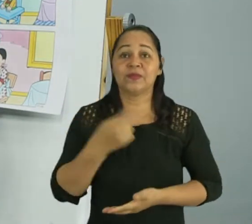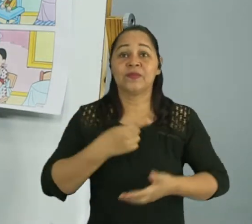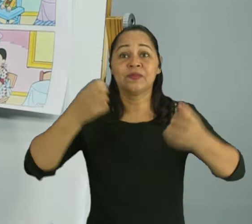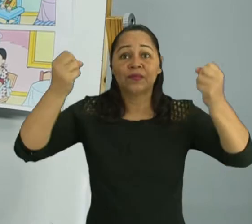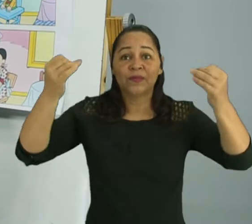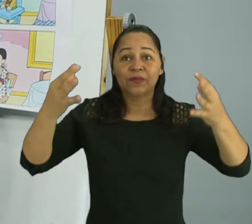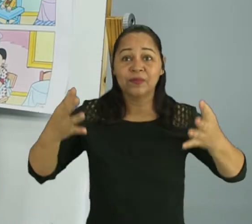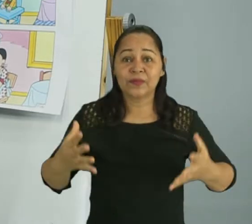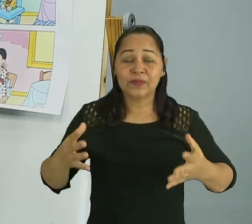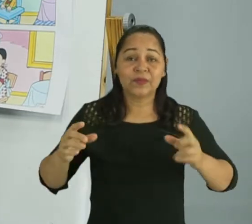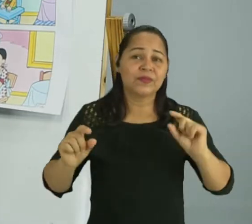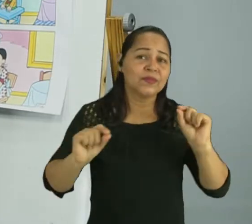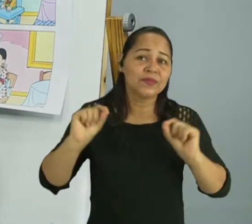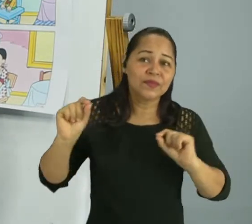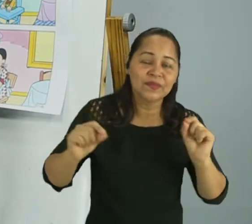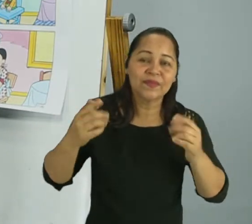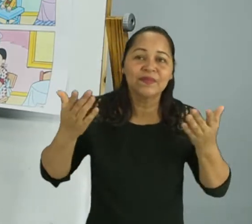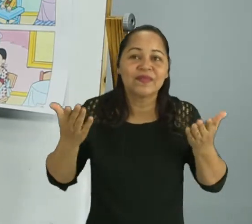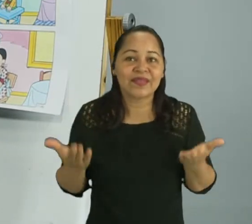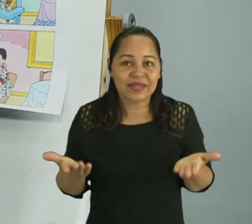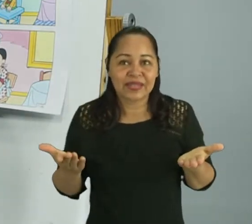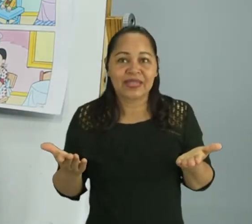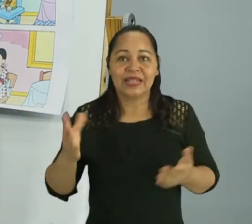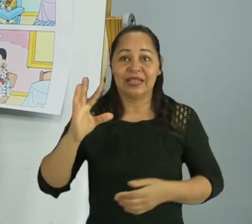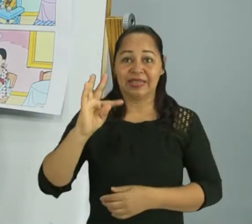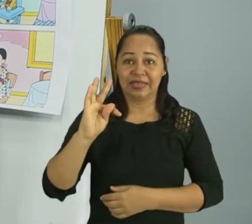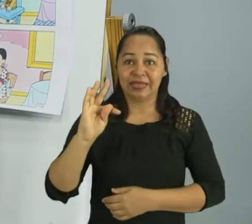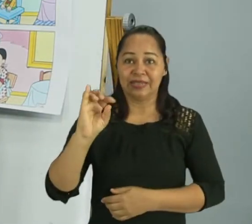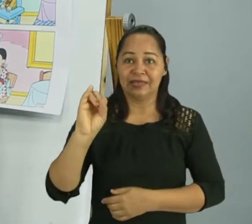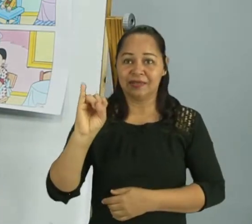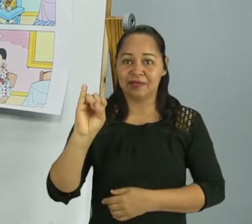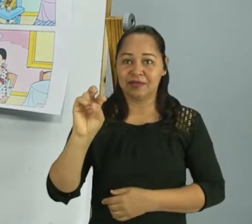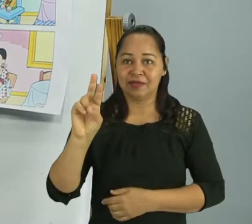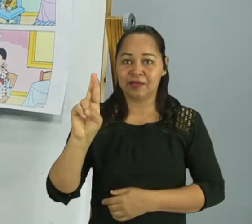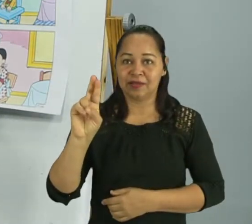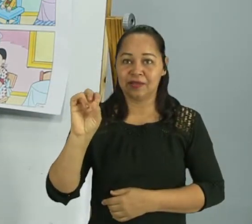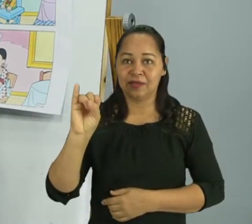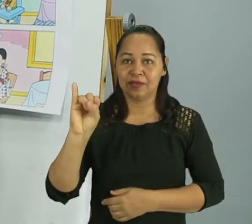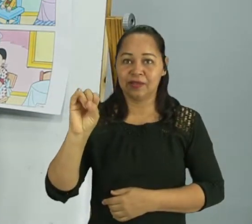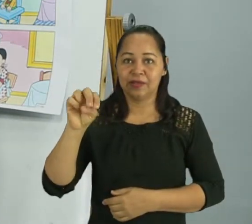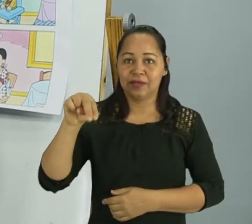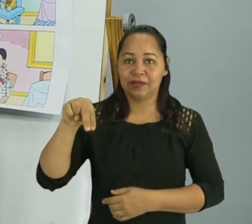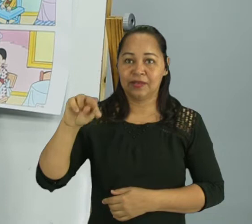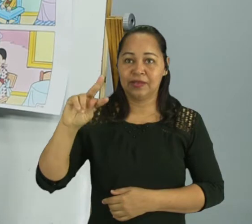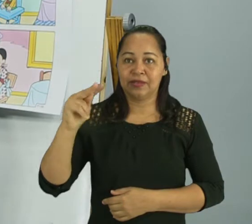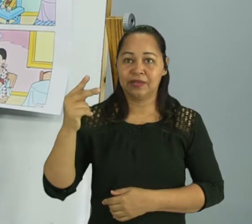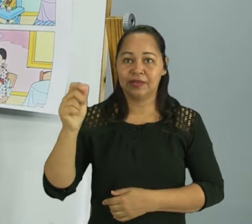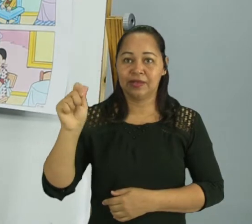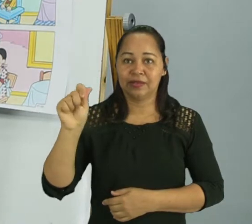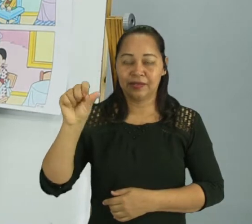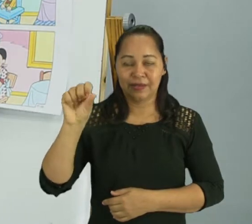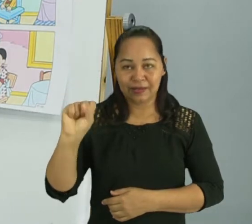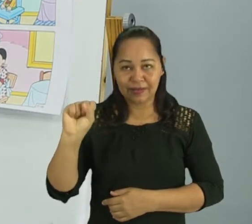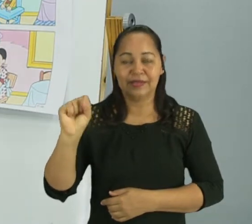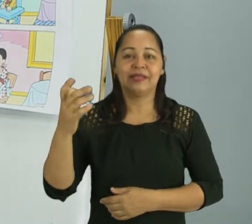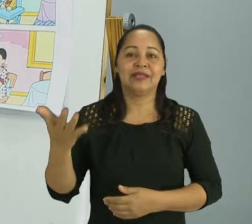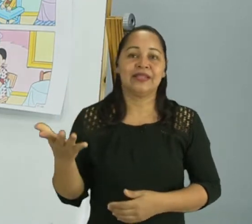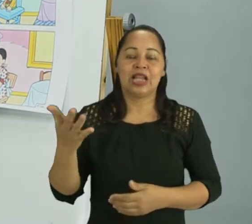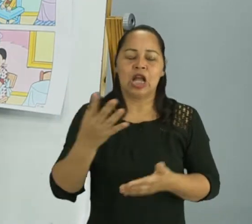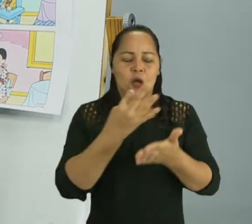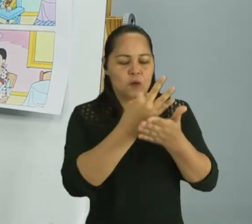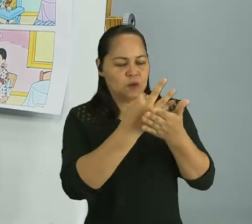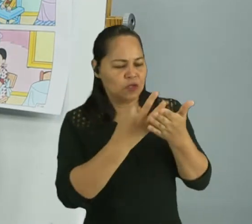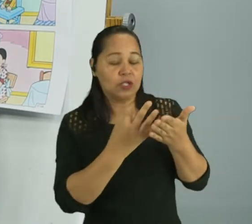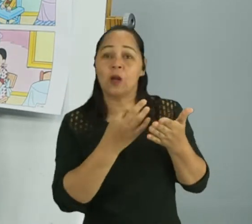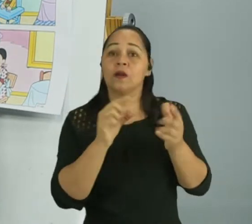nós vamos falar um pouco mais sobre as tirinhas, né? É um texto tão